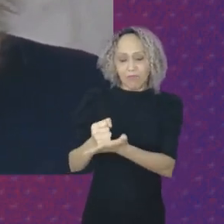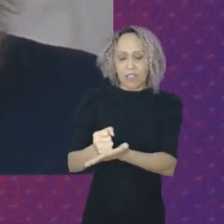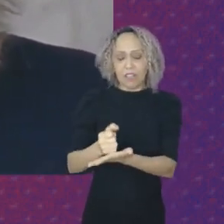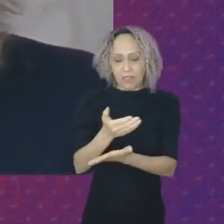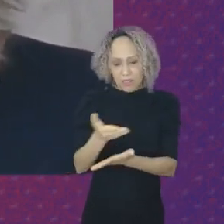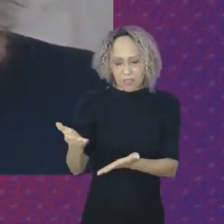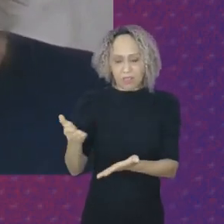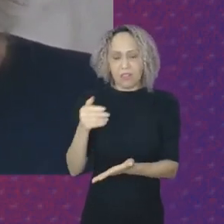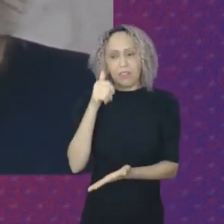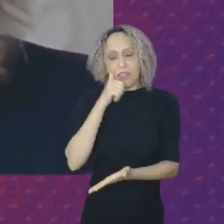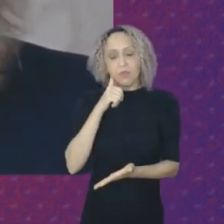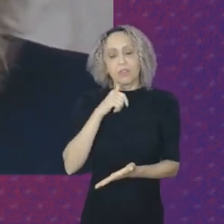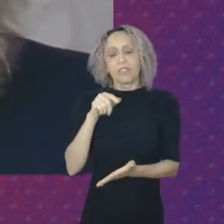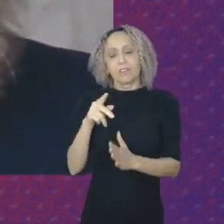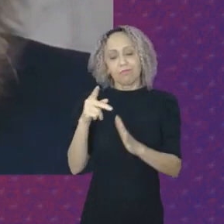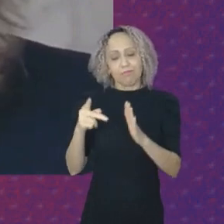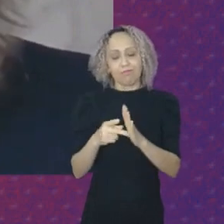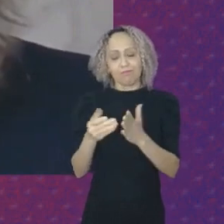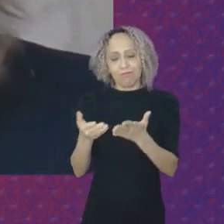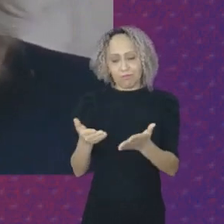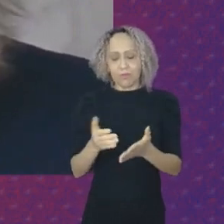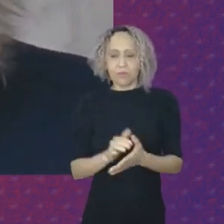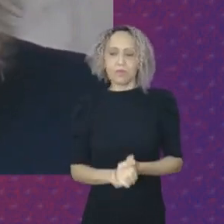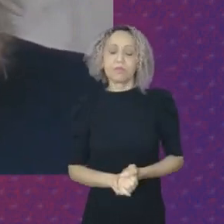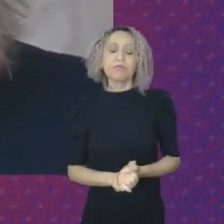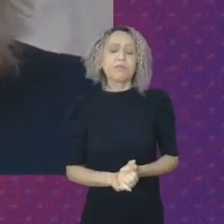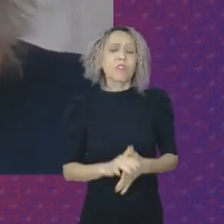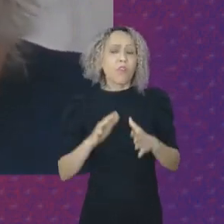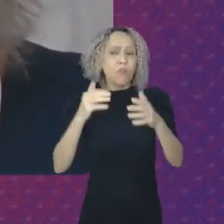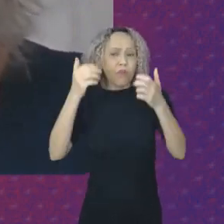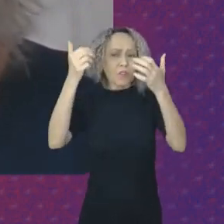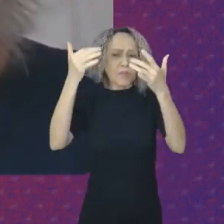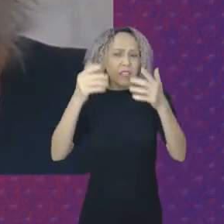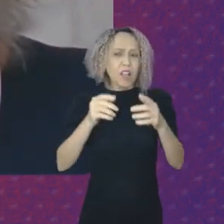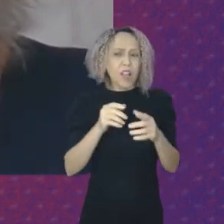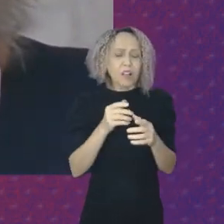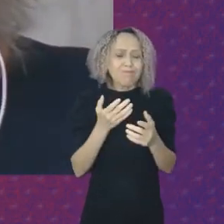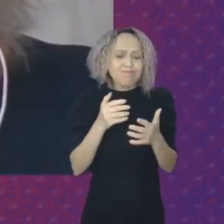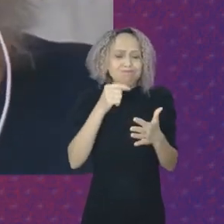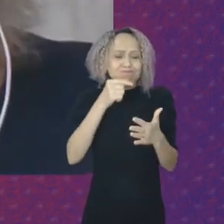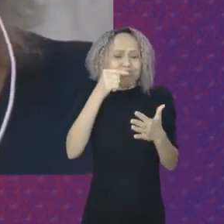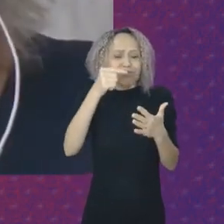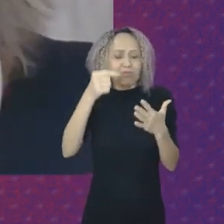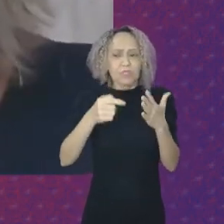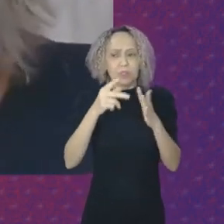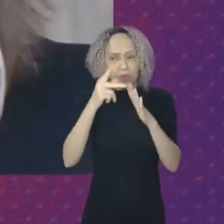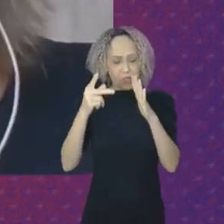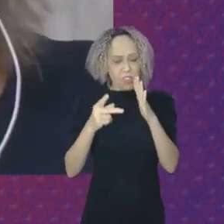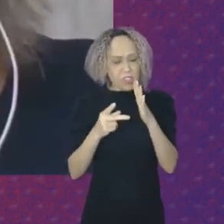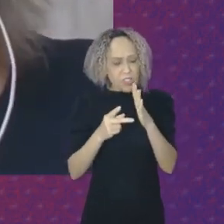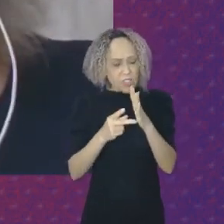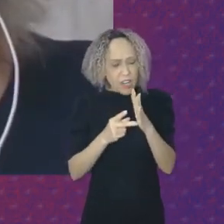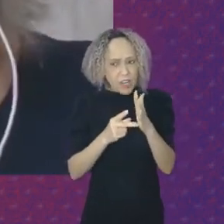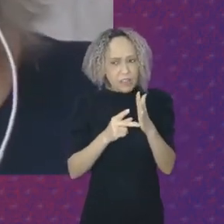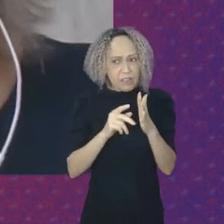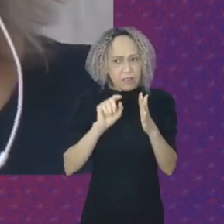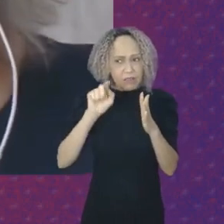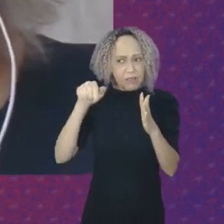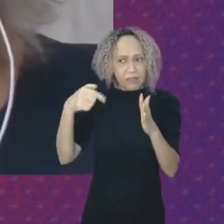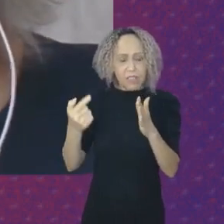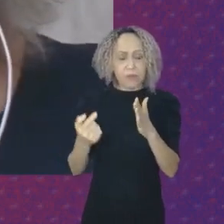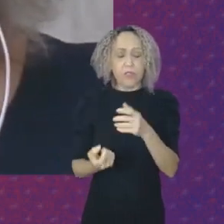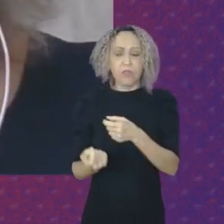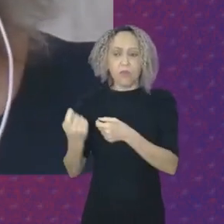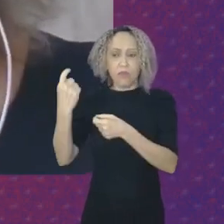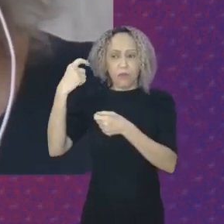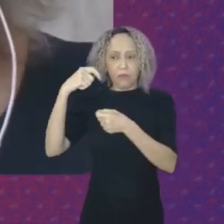implementando esses projetos. Vou falar um pouquinho desses projetos, agora no início, para depois